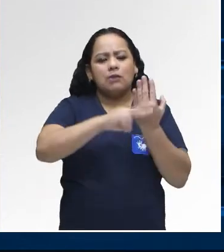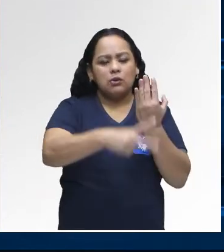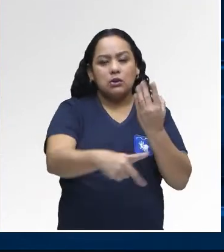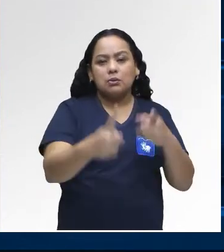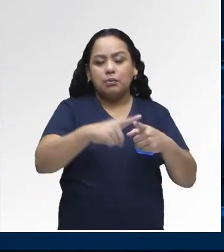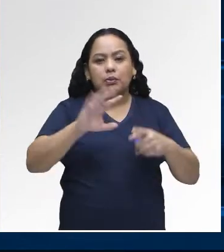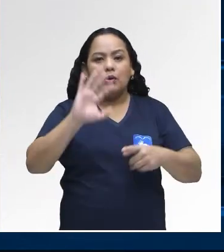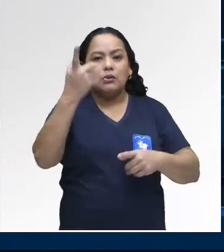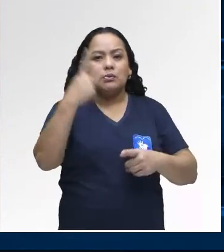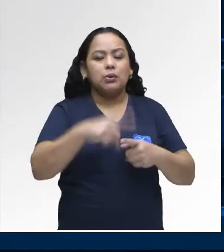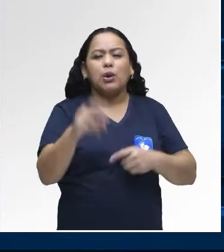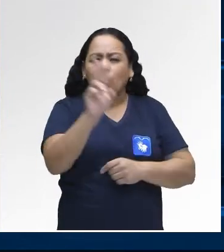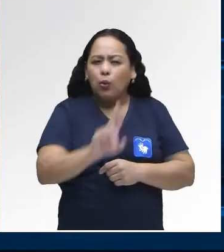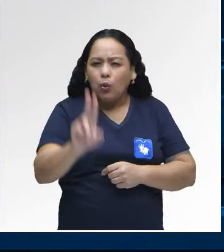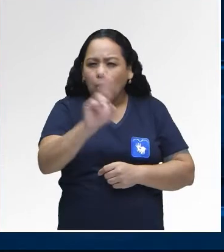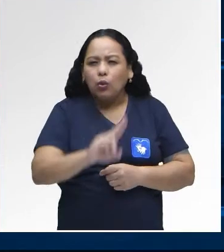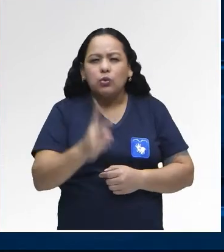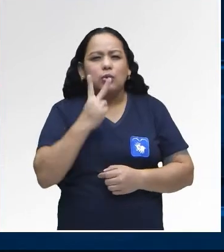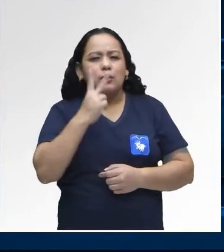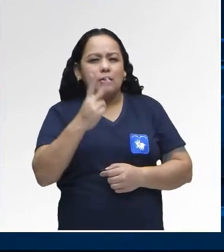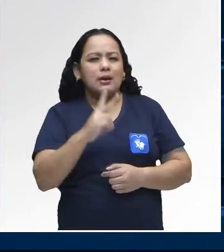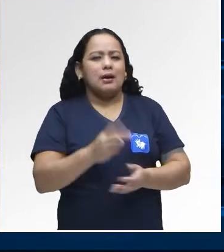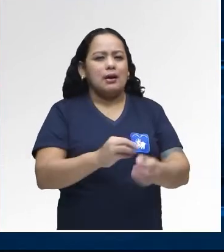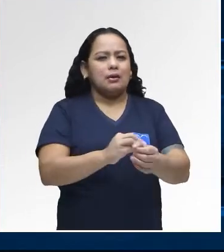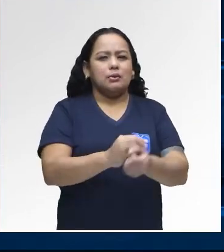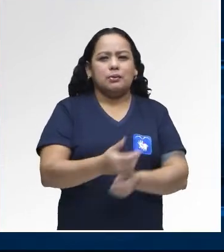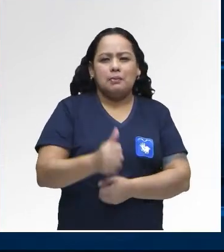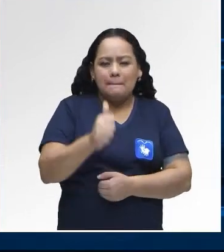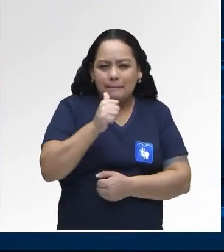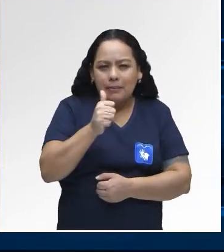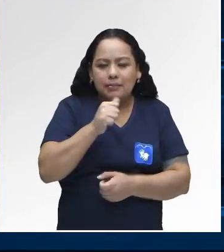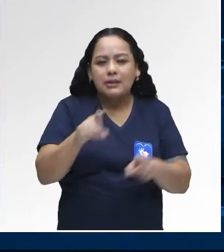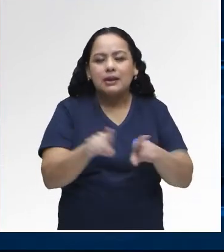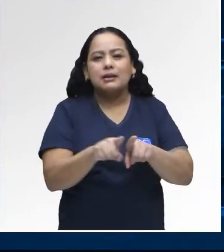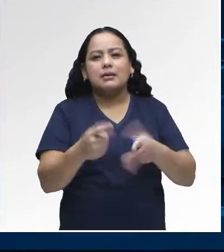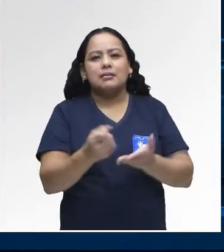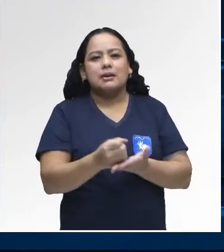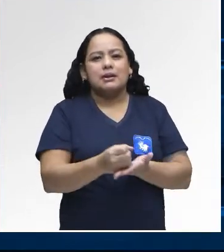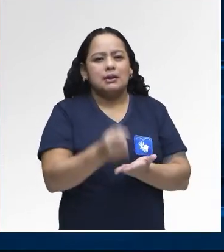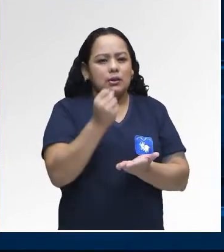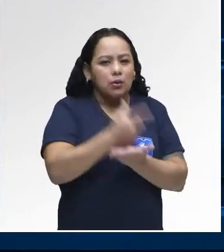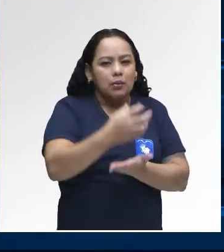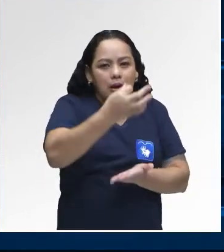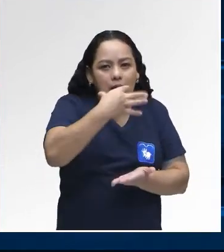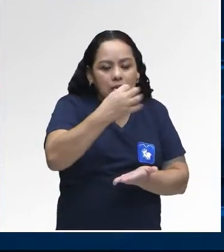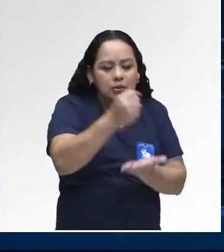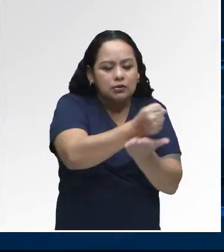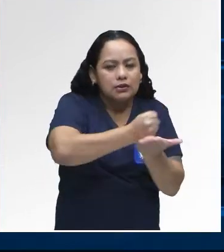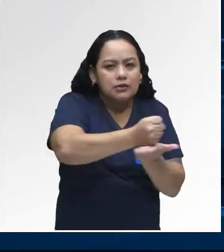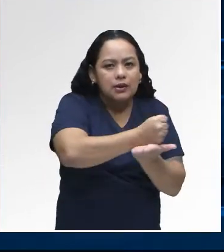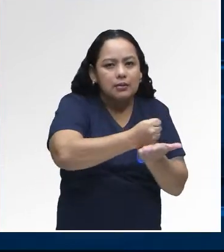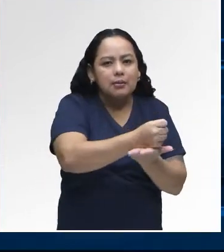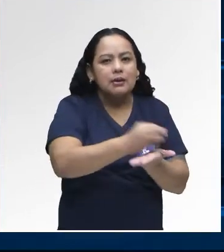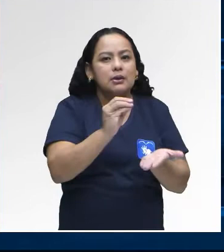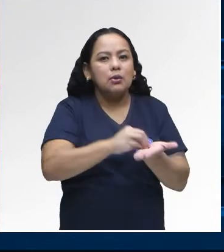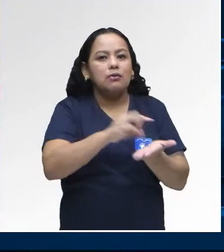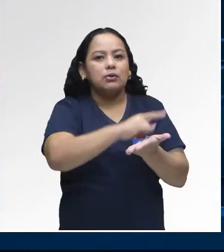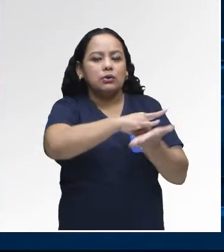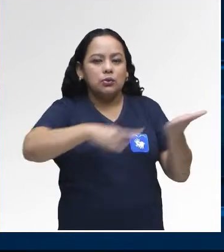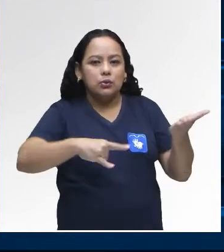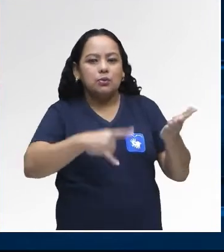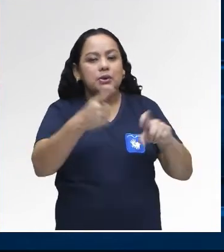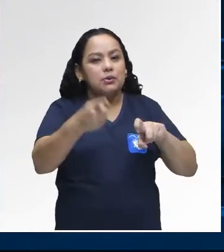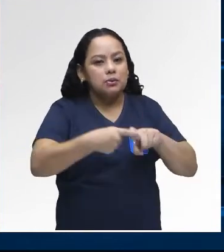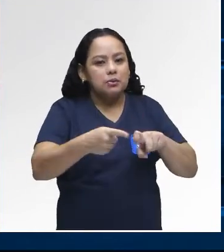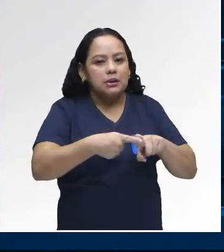uso inadequado dessas drogas. Alterações na memória, a pessoa passa a ter alguns